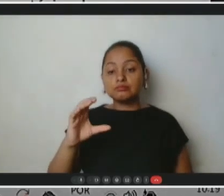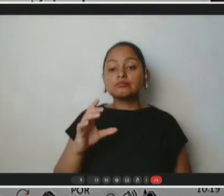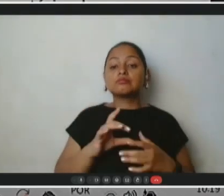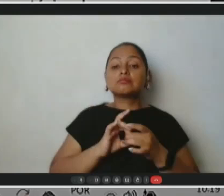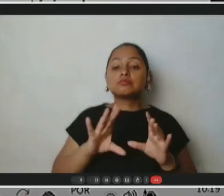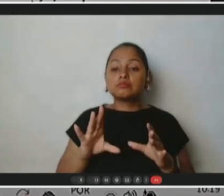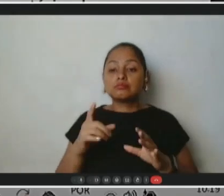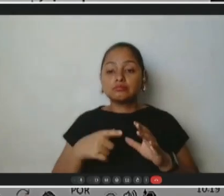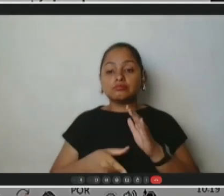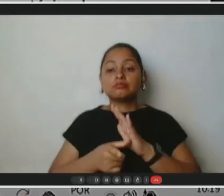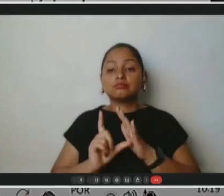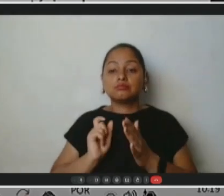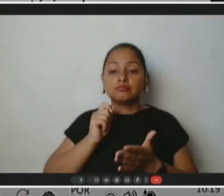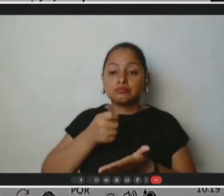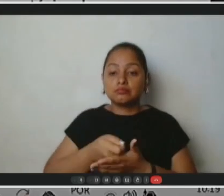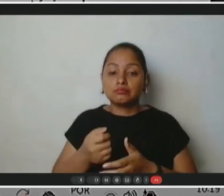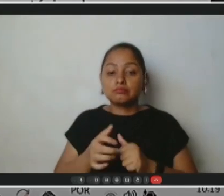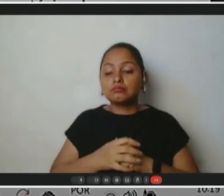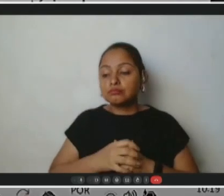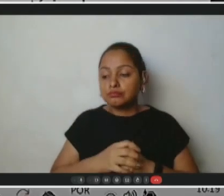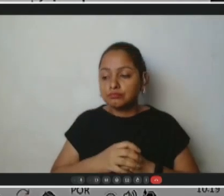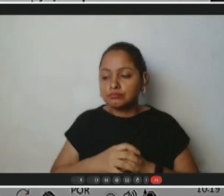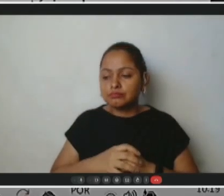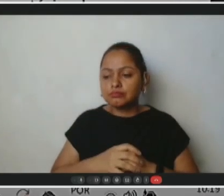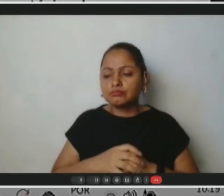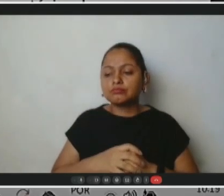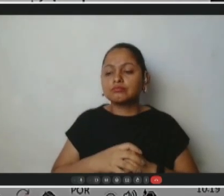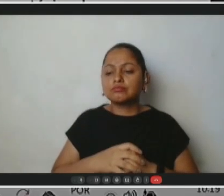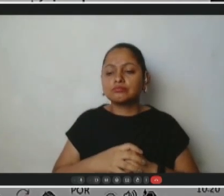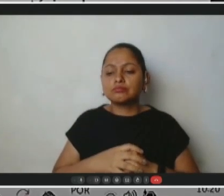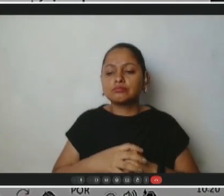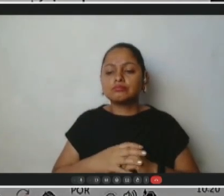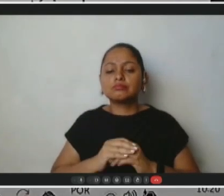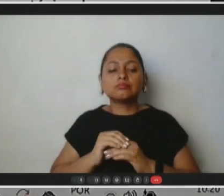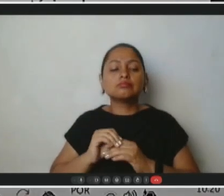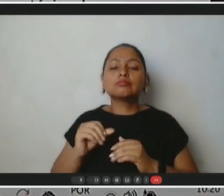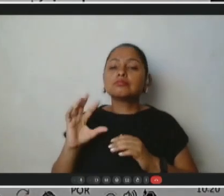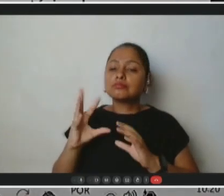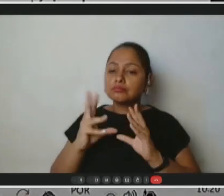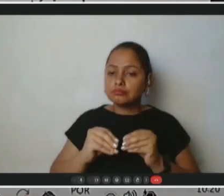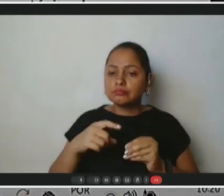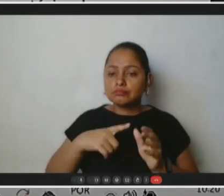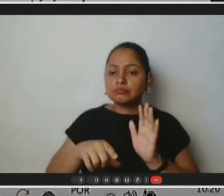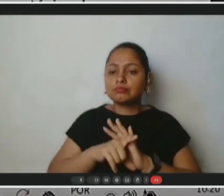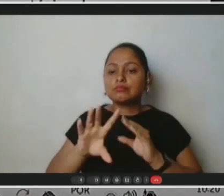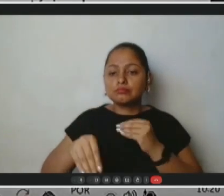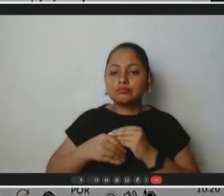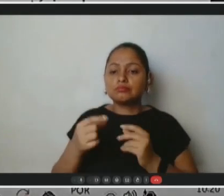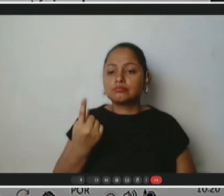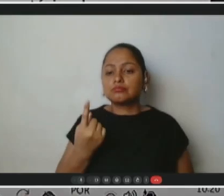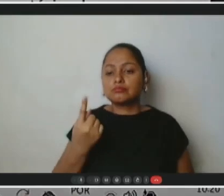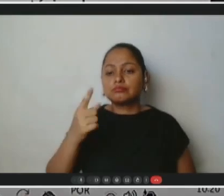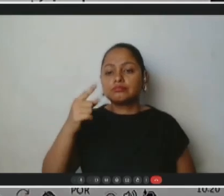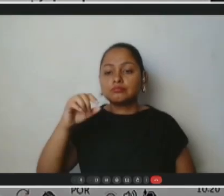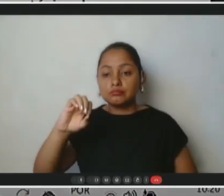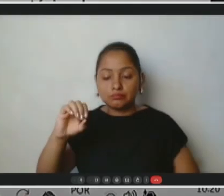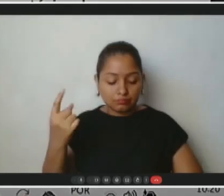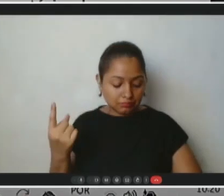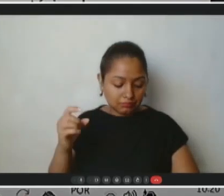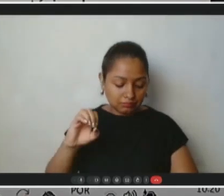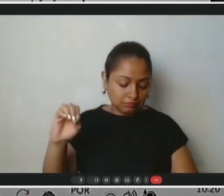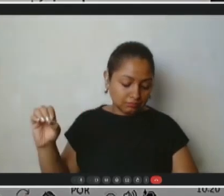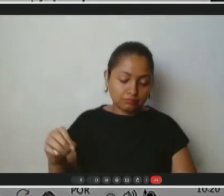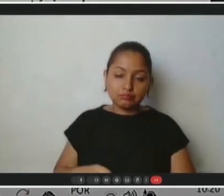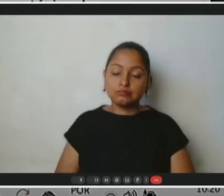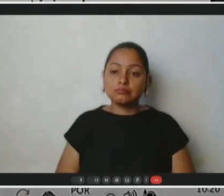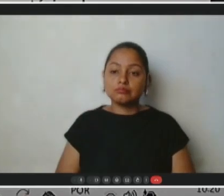receita, observado o disposto na seção 3ª da Lei Complementar 101/00 e demais